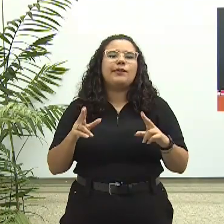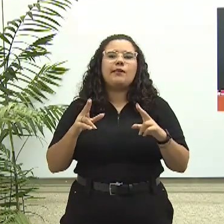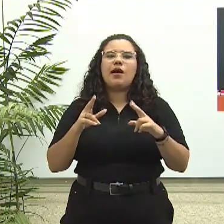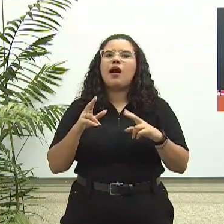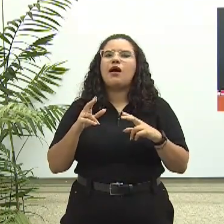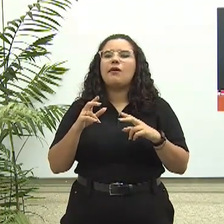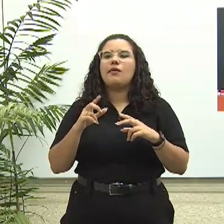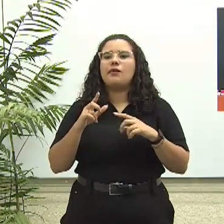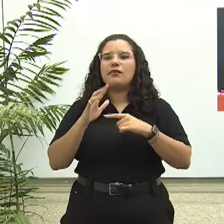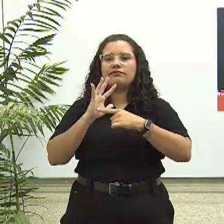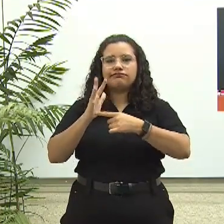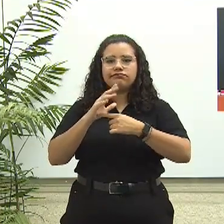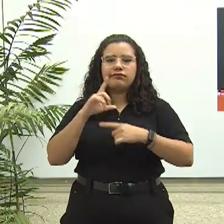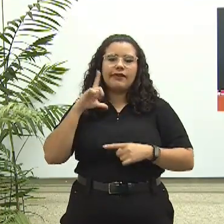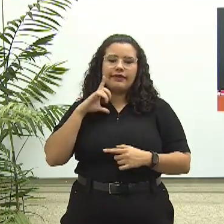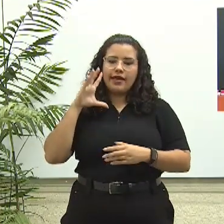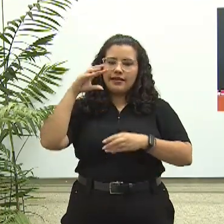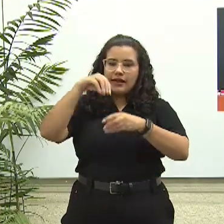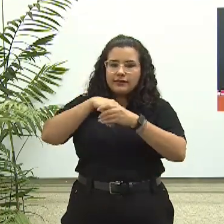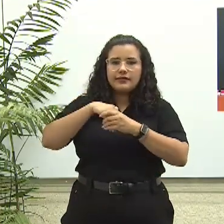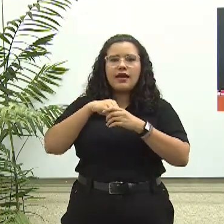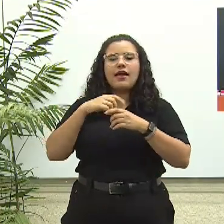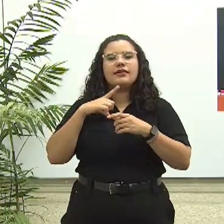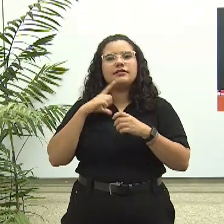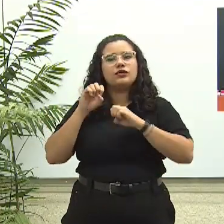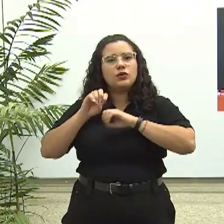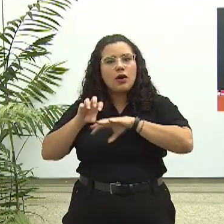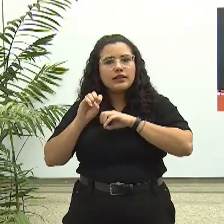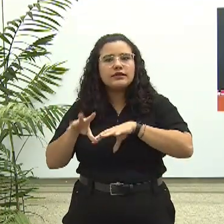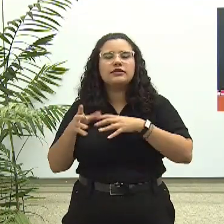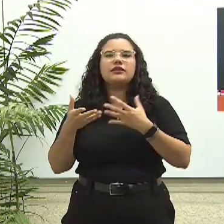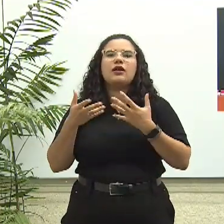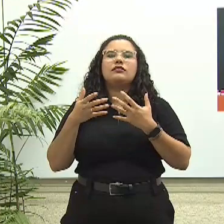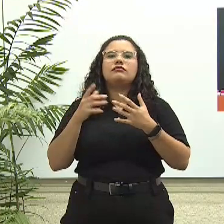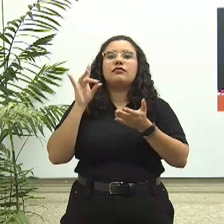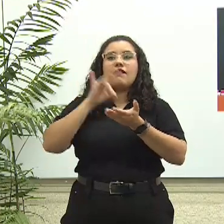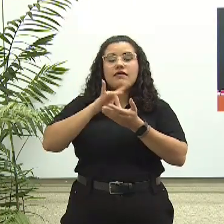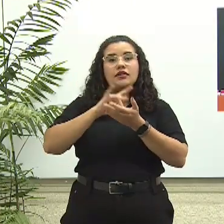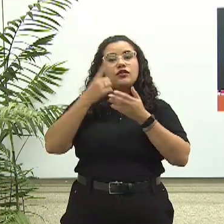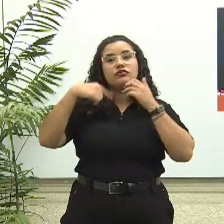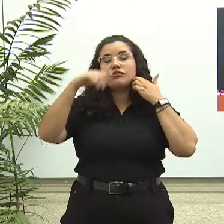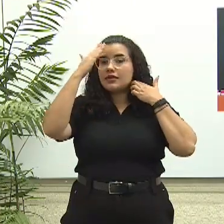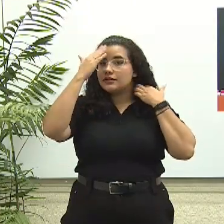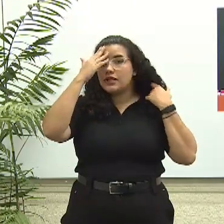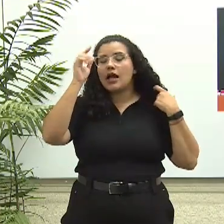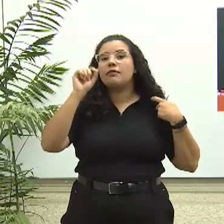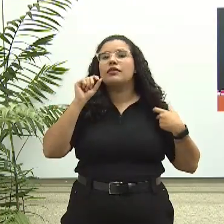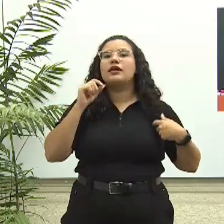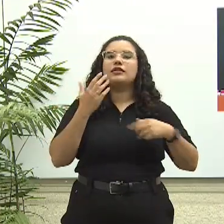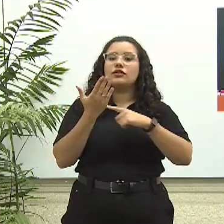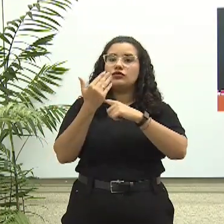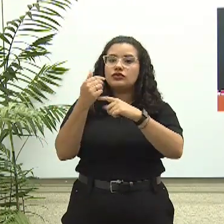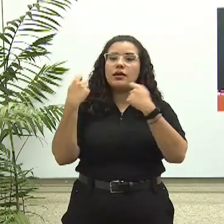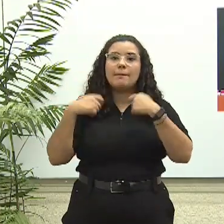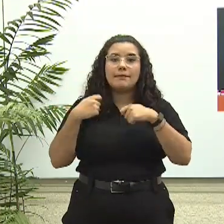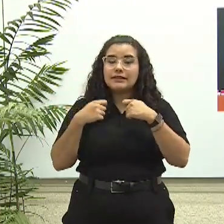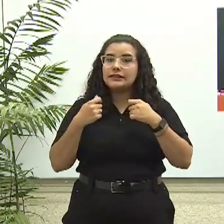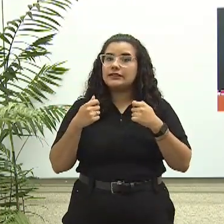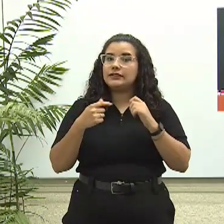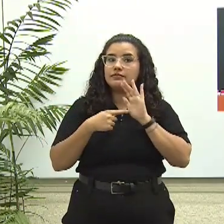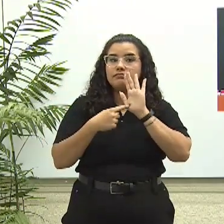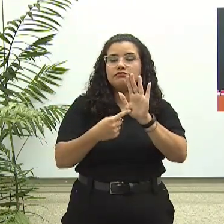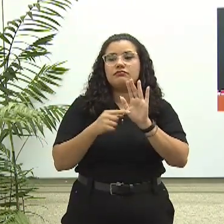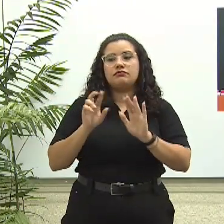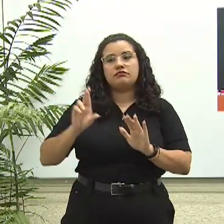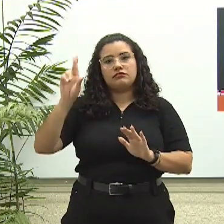x máquina que desce e redime a educação em si quando na verdade a gente sabe que a tecnologia é uma ferramenta que tem que ser acionada imediada pelo ser